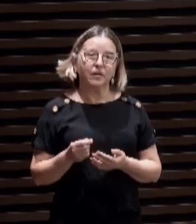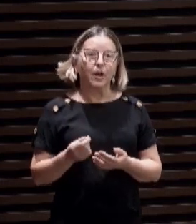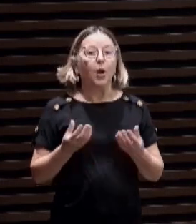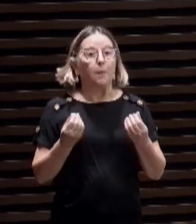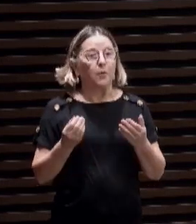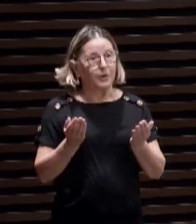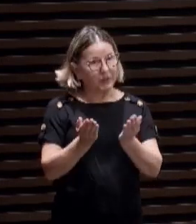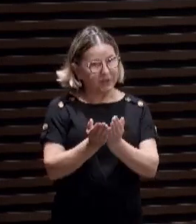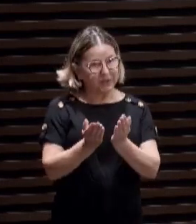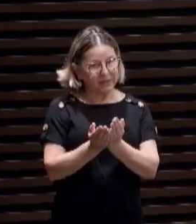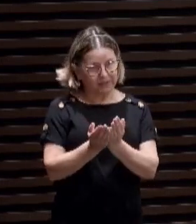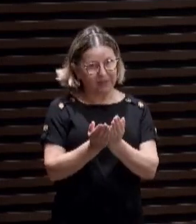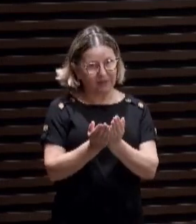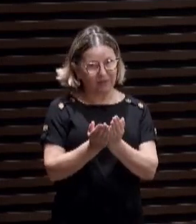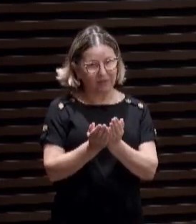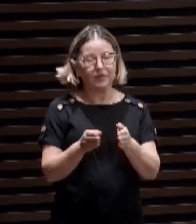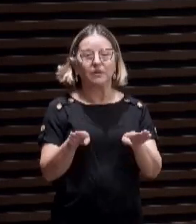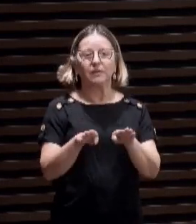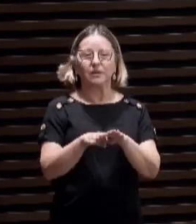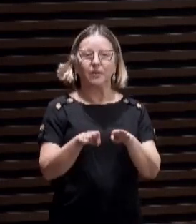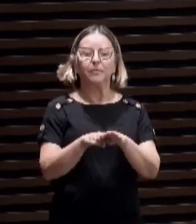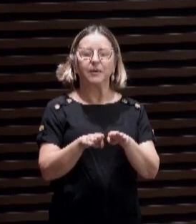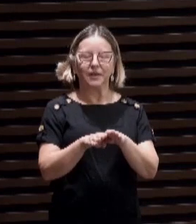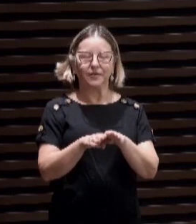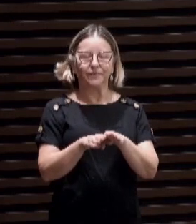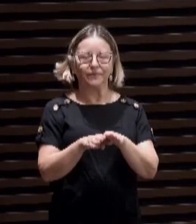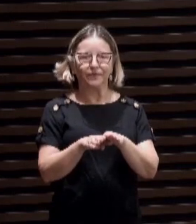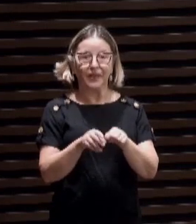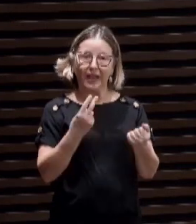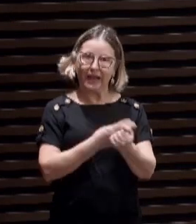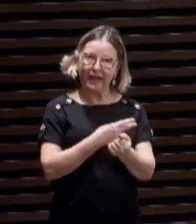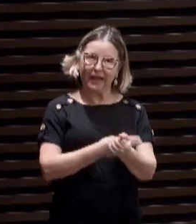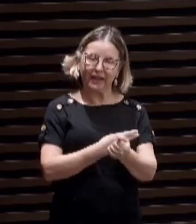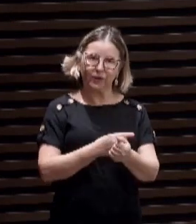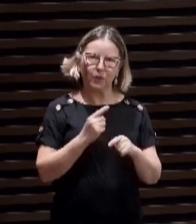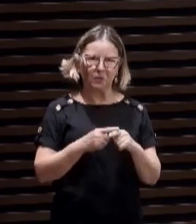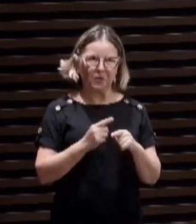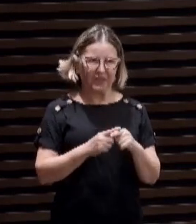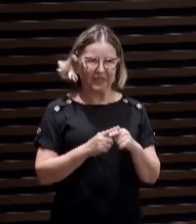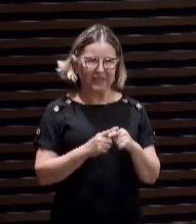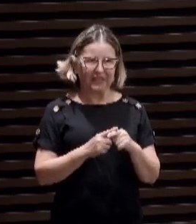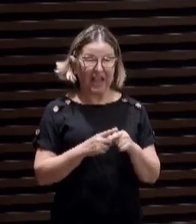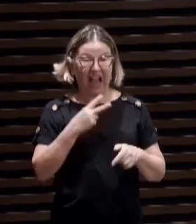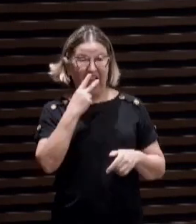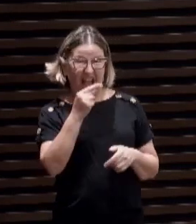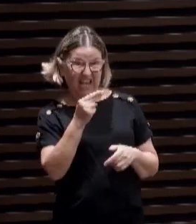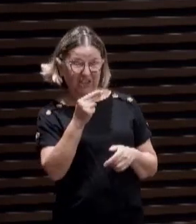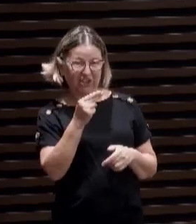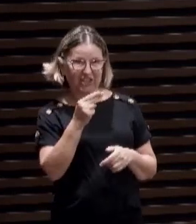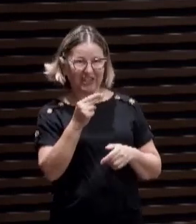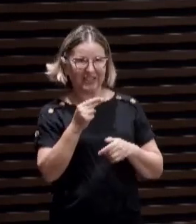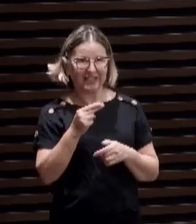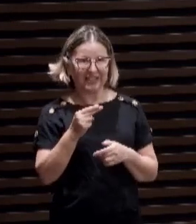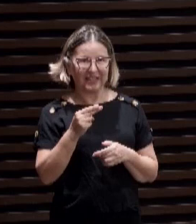cristãos estão incorrendo no mesmo erro de achar que alcançar as bênçãos de Deus seja o